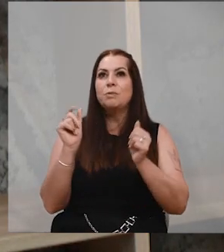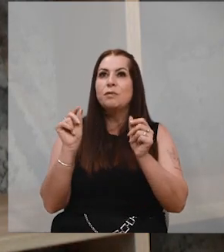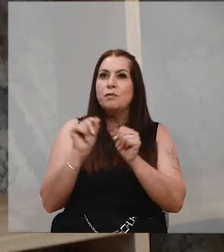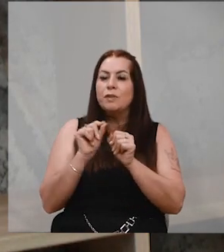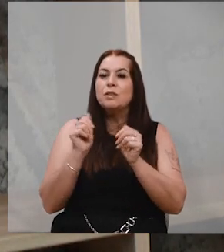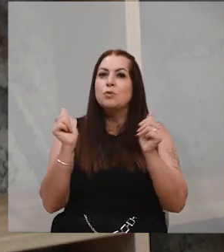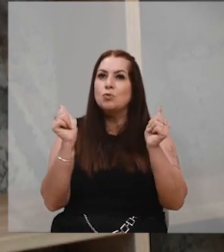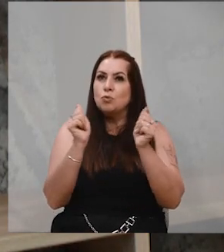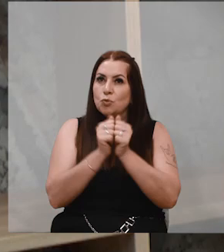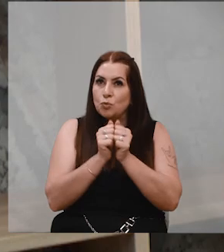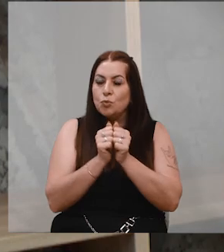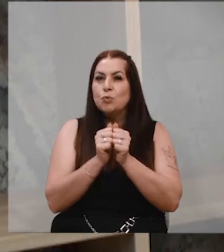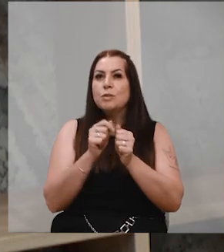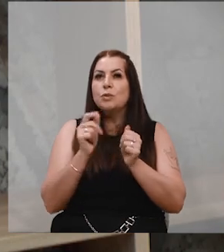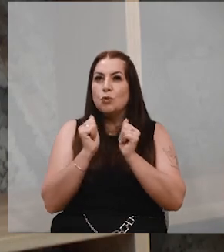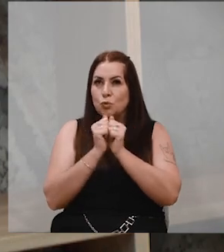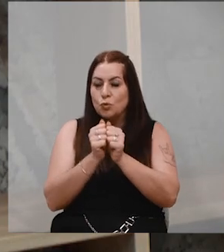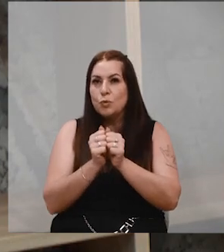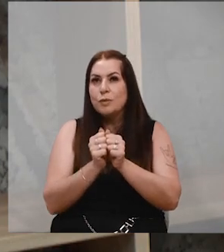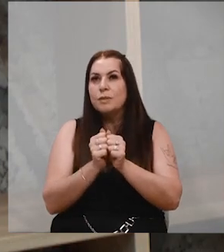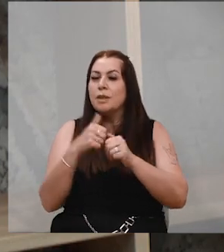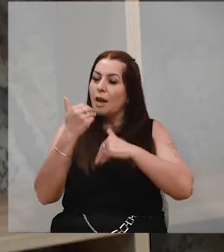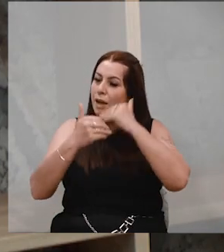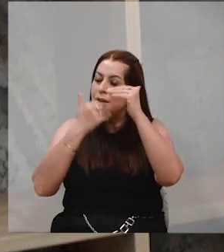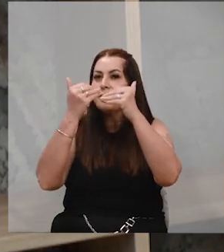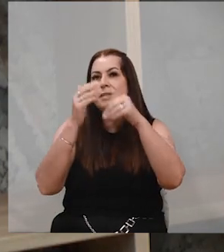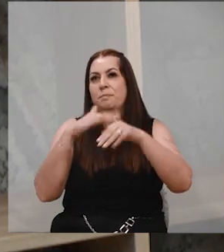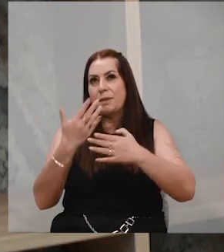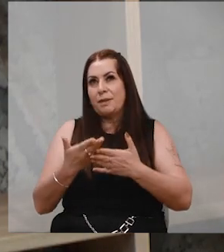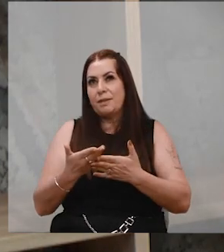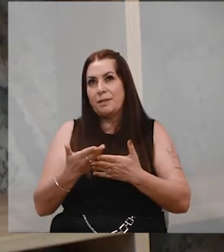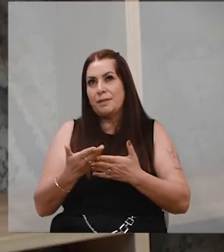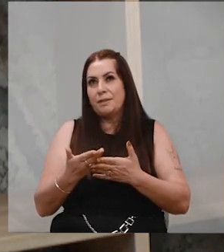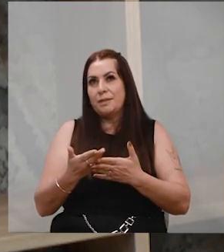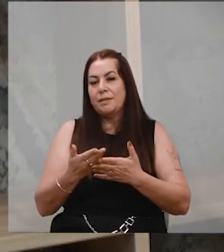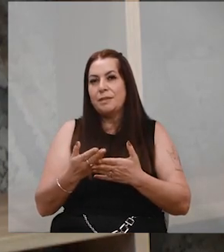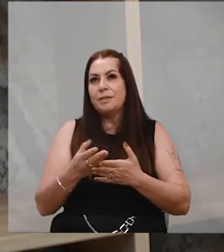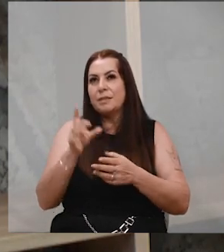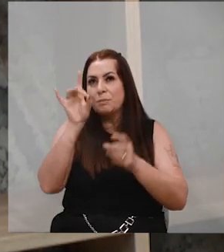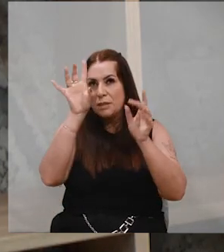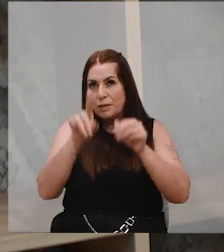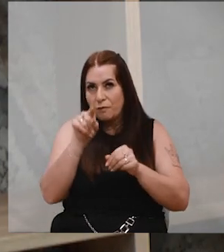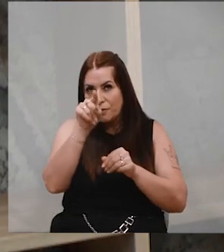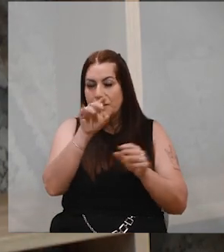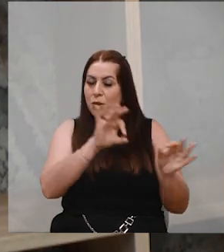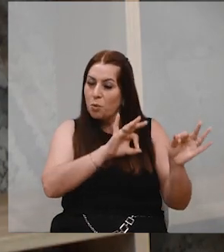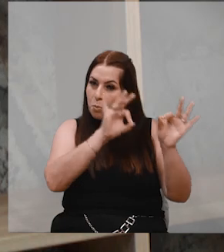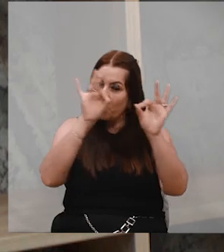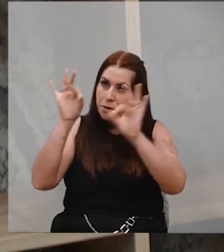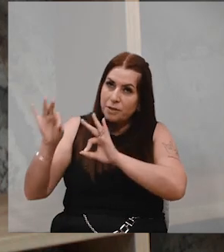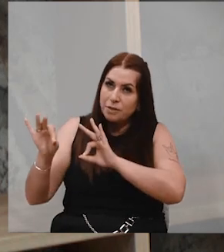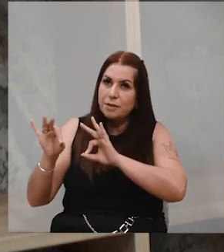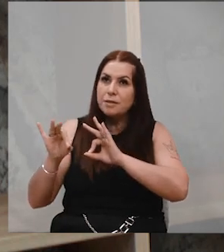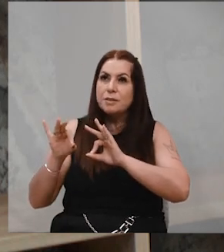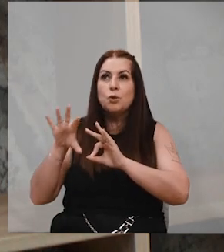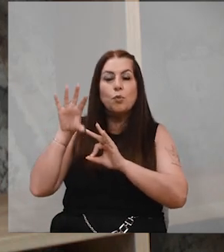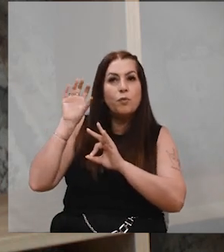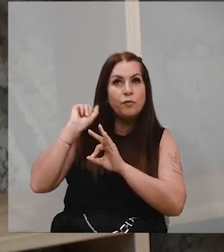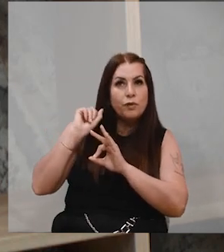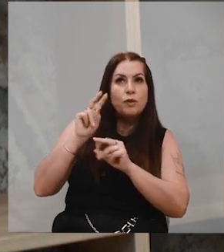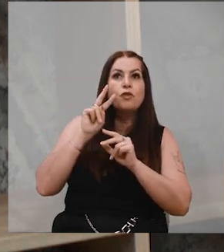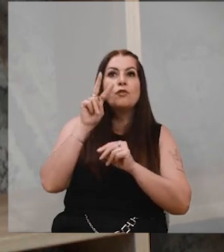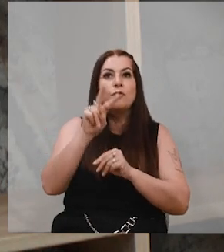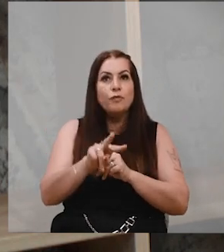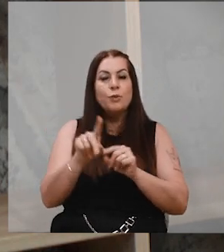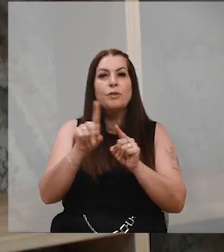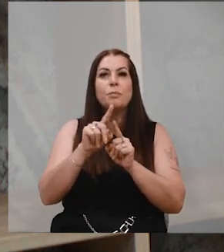a gente sempre faz juntos e é juntos que a gente cresce ainda mais. E em especial a você que nos acompanhou, nos